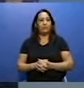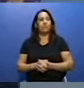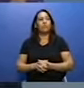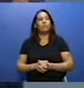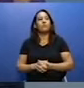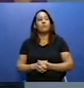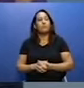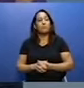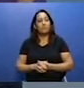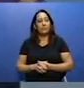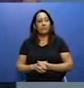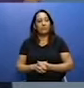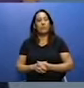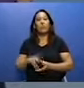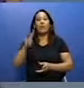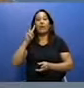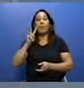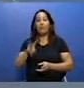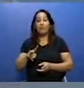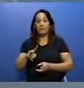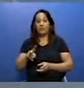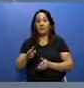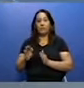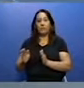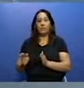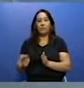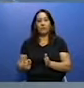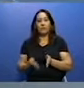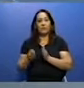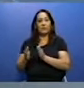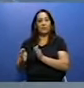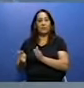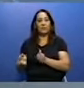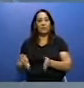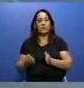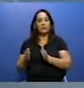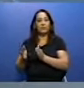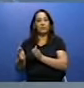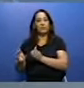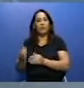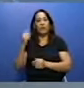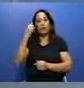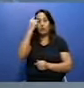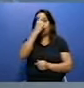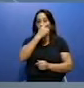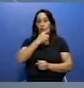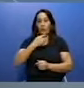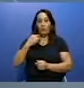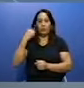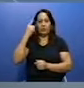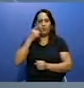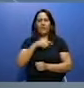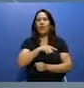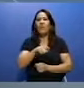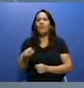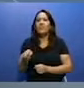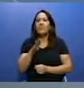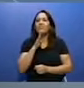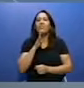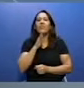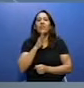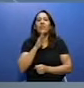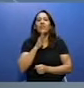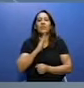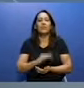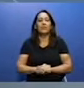atividades da 84. Vamos lá. Veja a sequência de emojis, ó, tudo que vocês conhecem. Então,